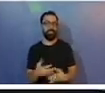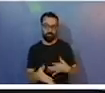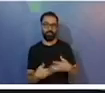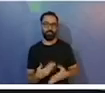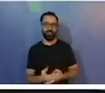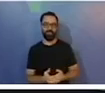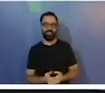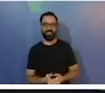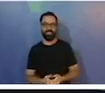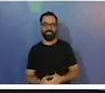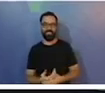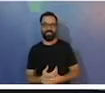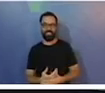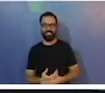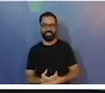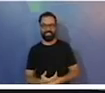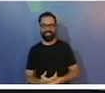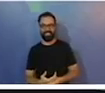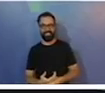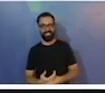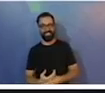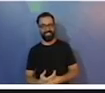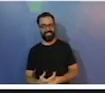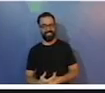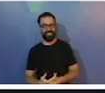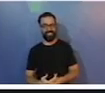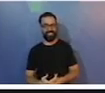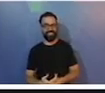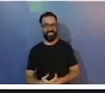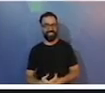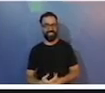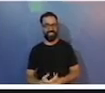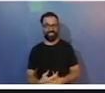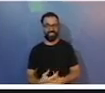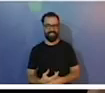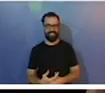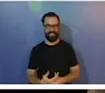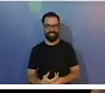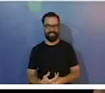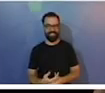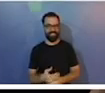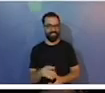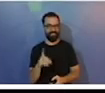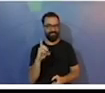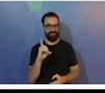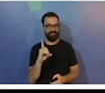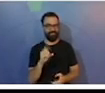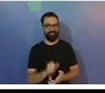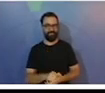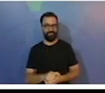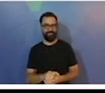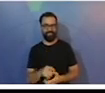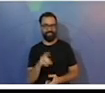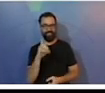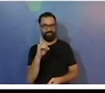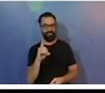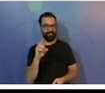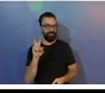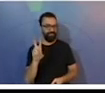lá, professora. Tá acertando, continua. Ah, então vamos lá. Eu tava no C, vamos pro D.